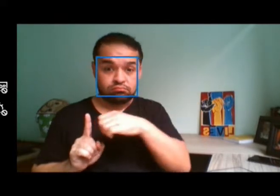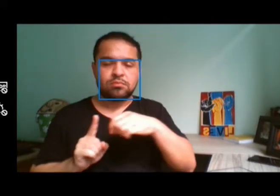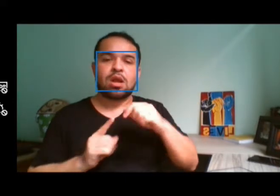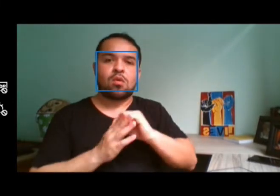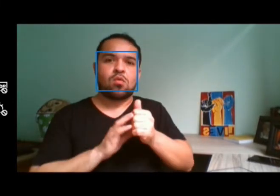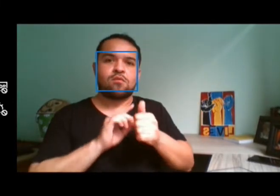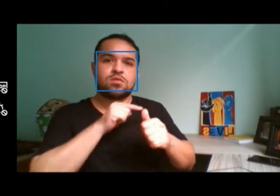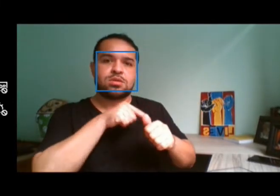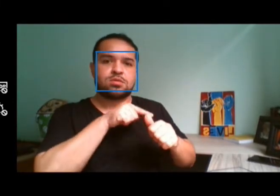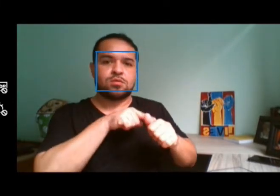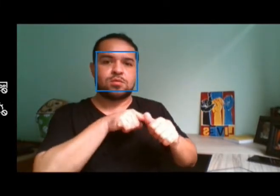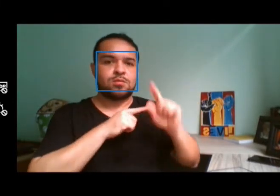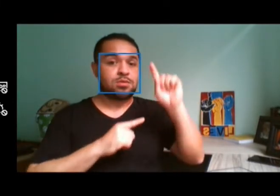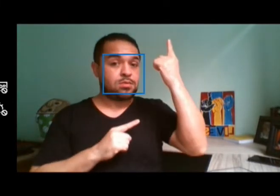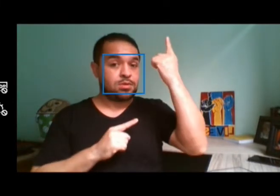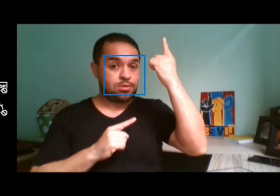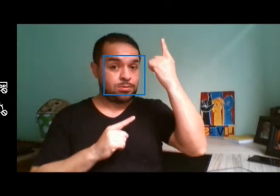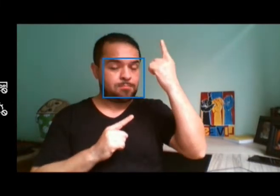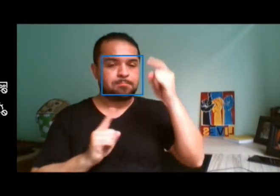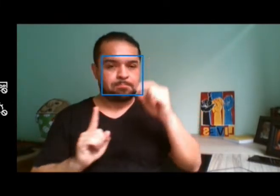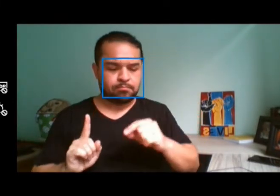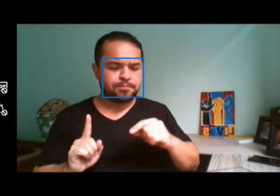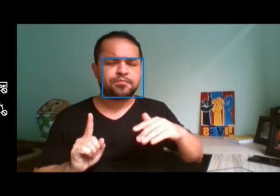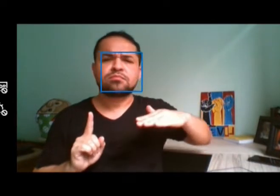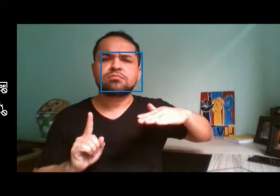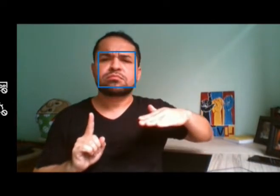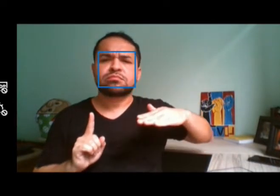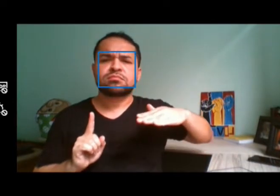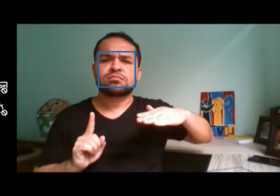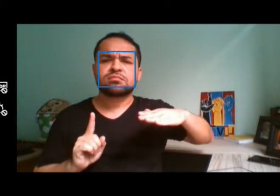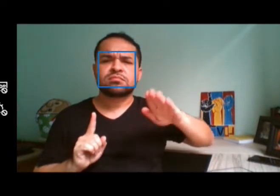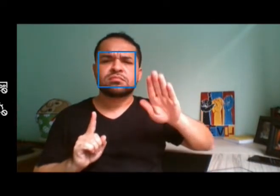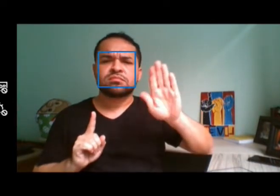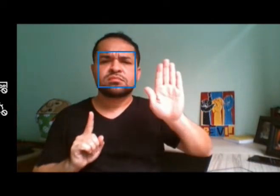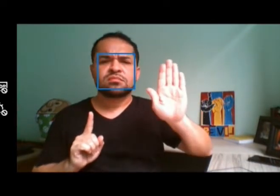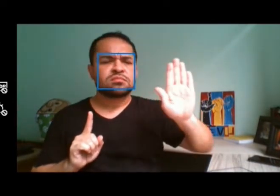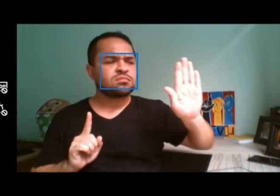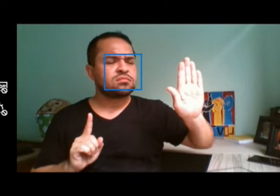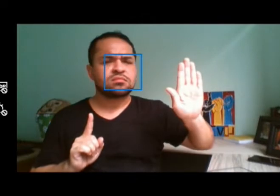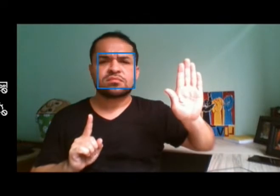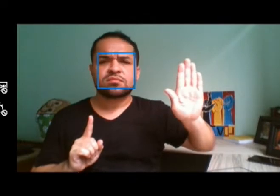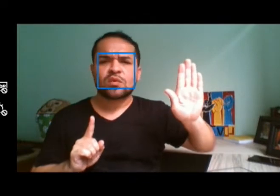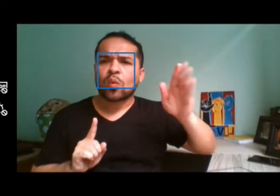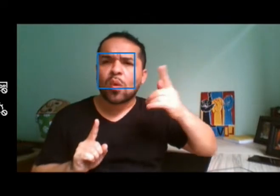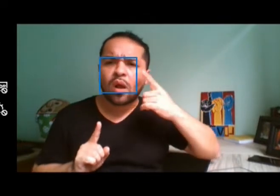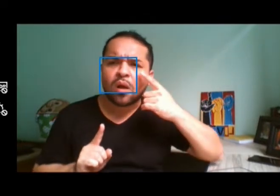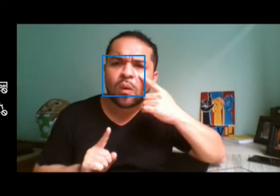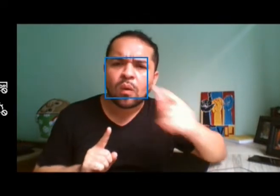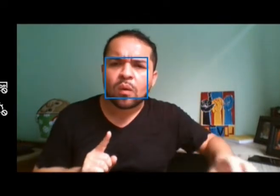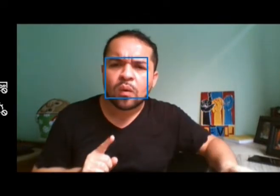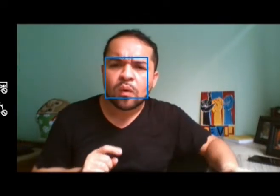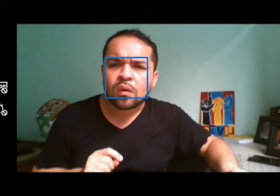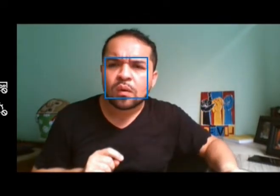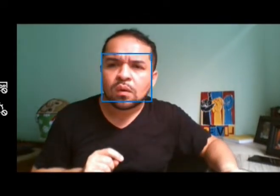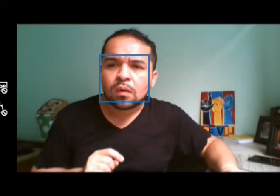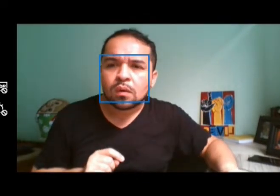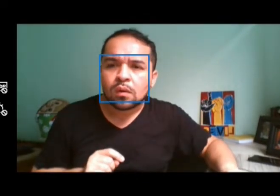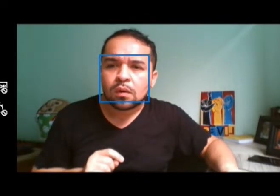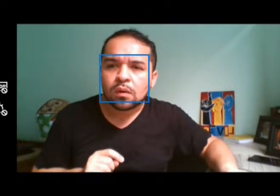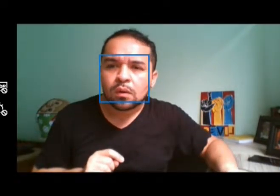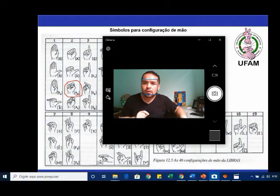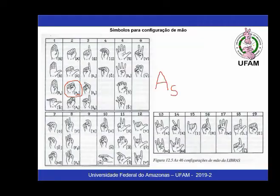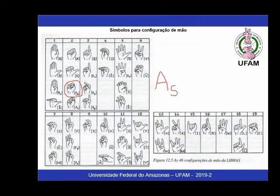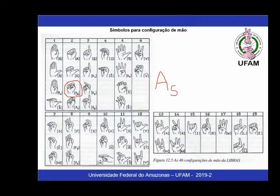mão, a mão ativa é essa aqui. Então, a gente vai começar a transcrição por essa mão aqui. Como é que é essa mão aqui? Qual é